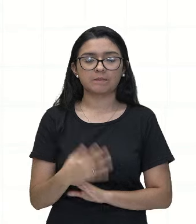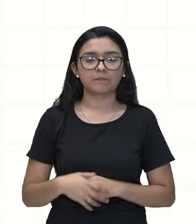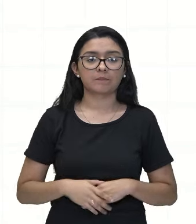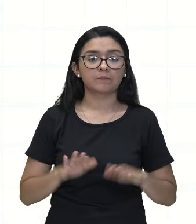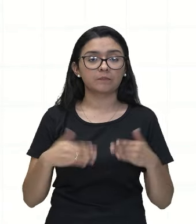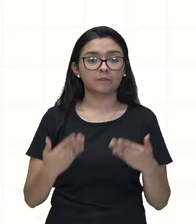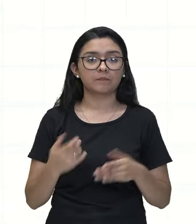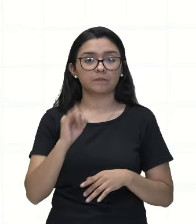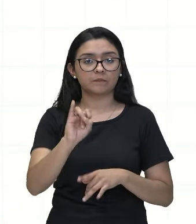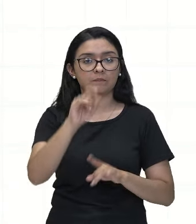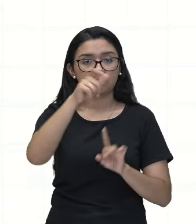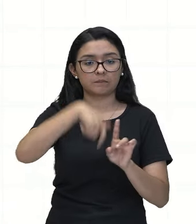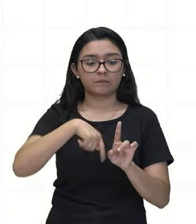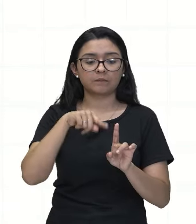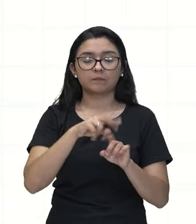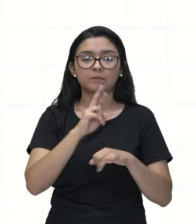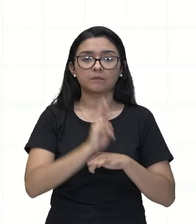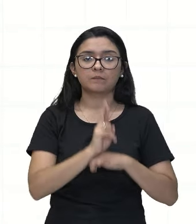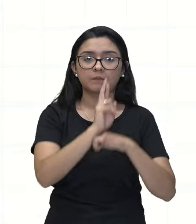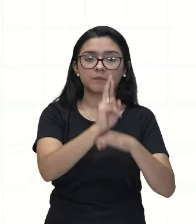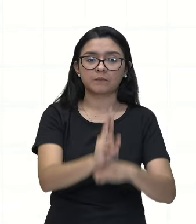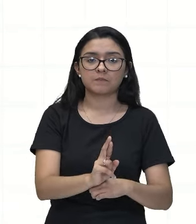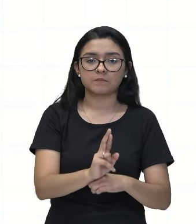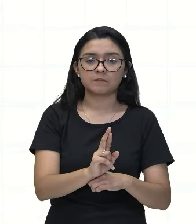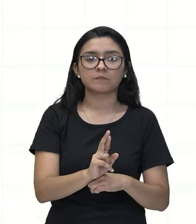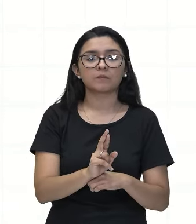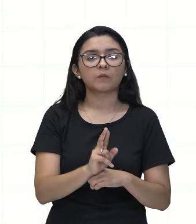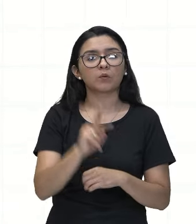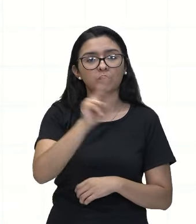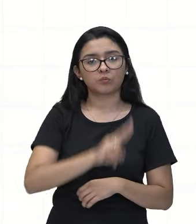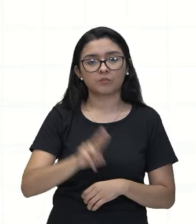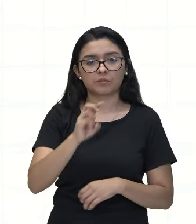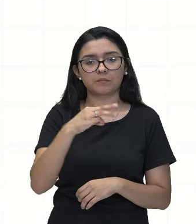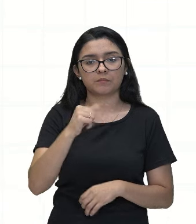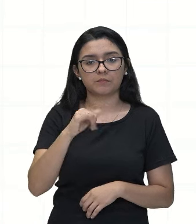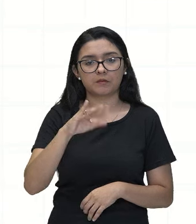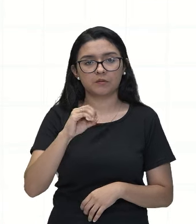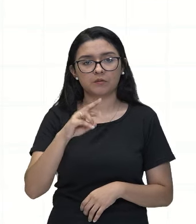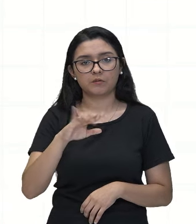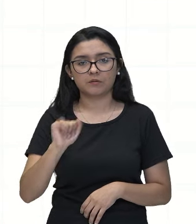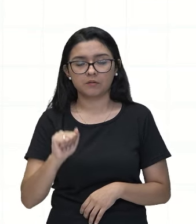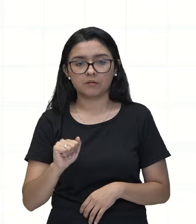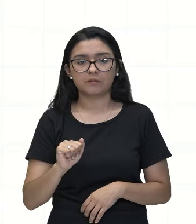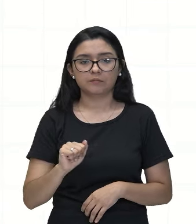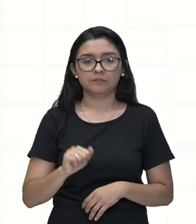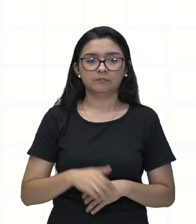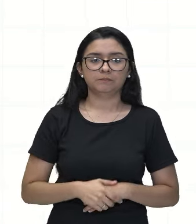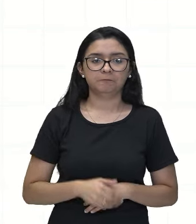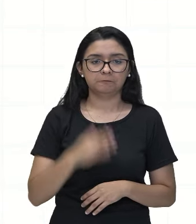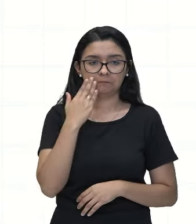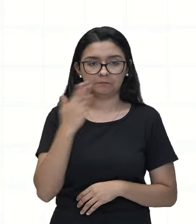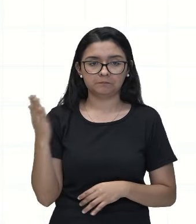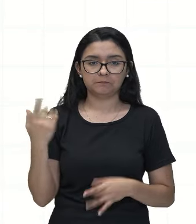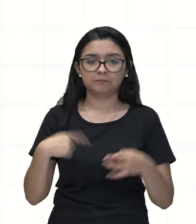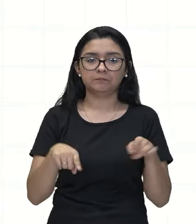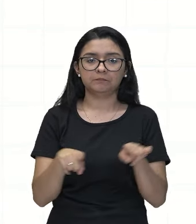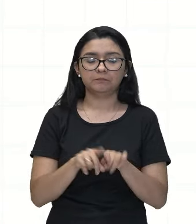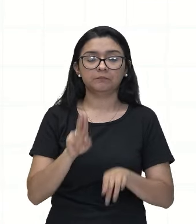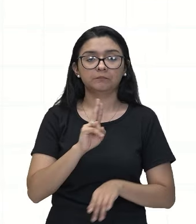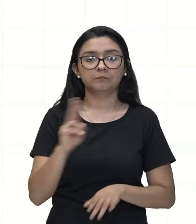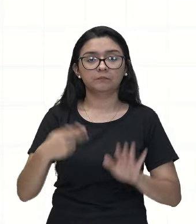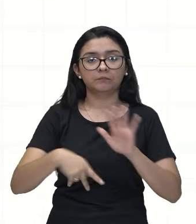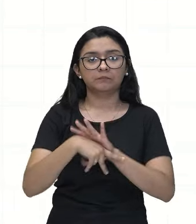sujeito é representado por expressões como a maioria de a maior parte de e um nome no